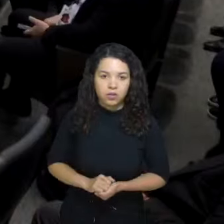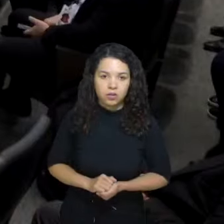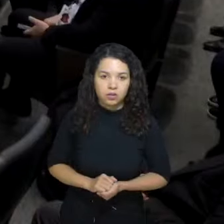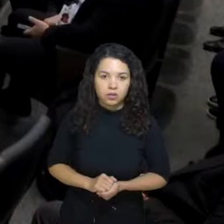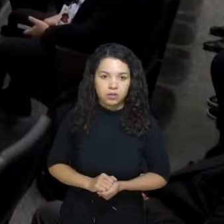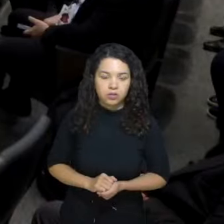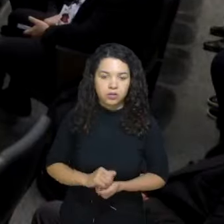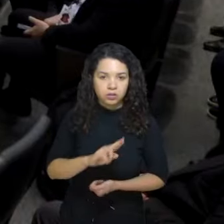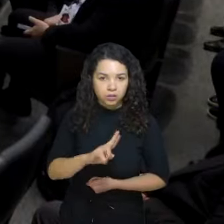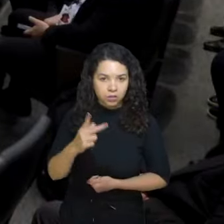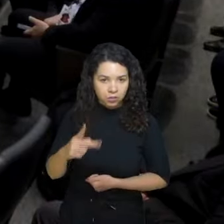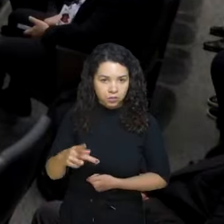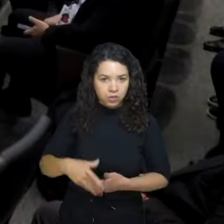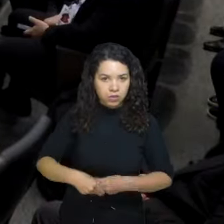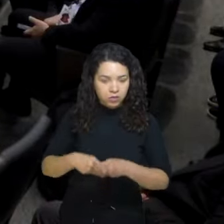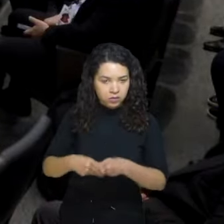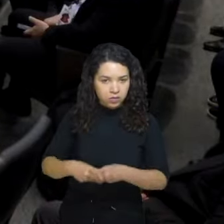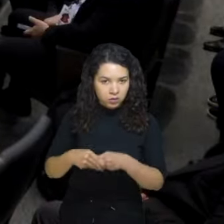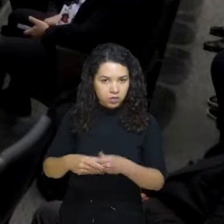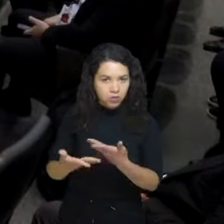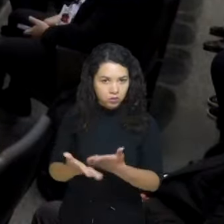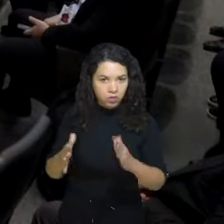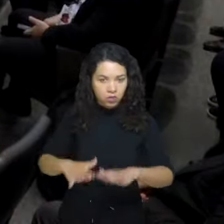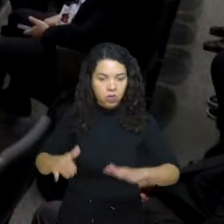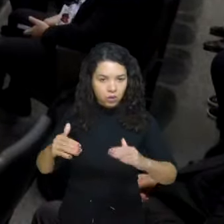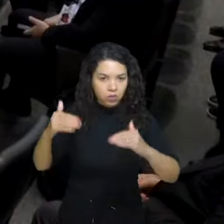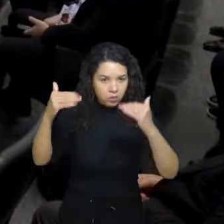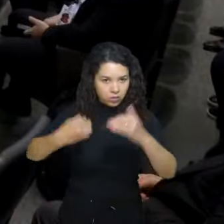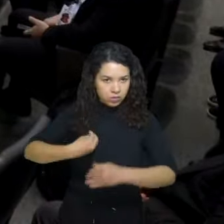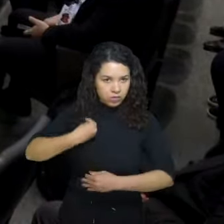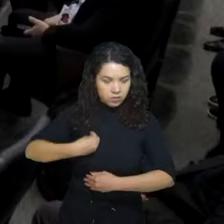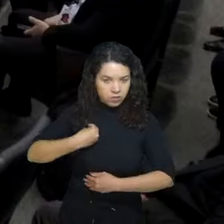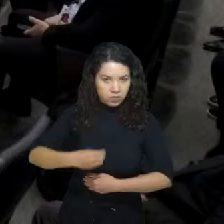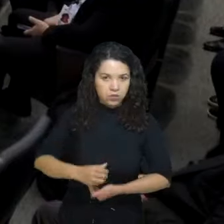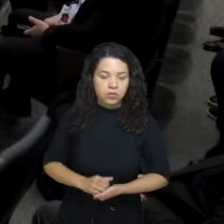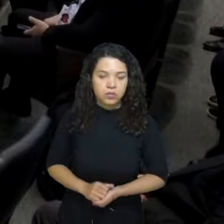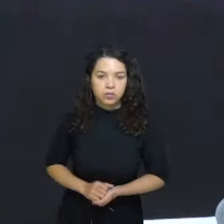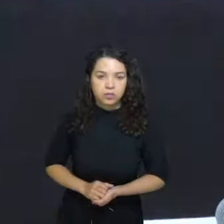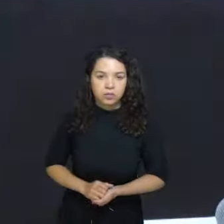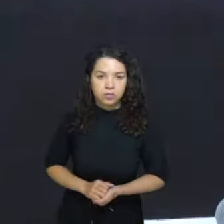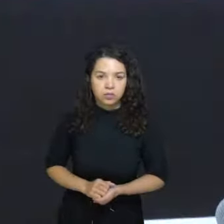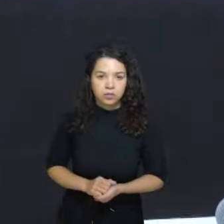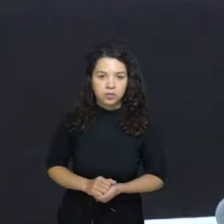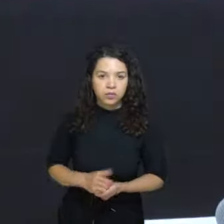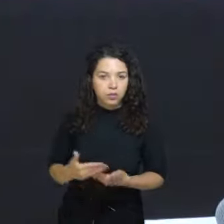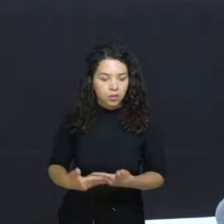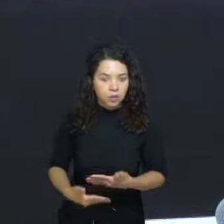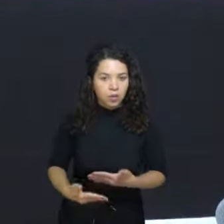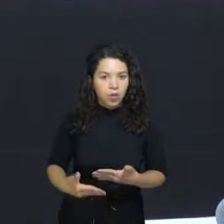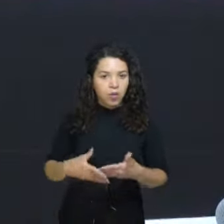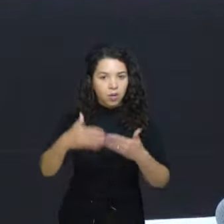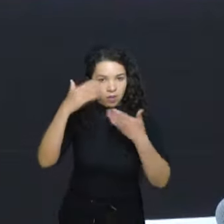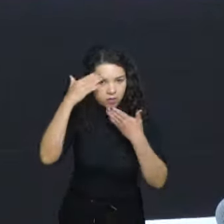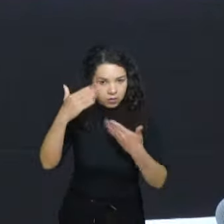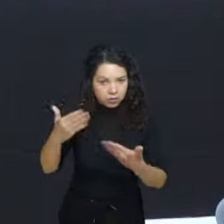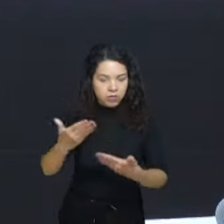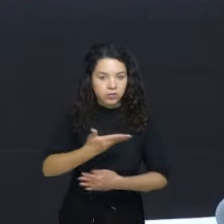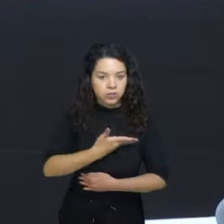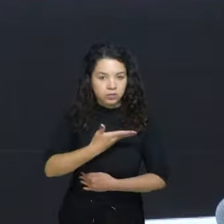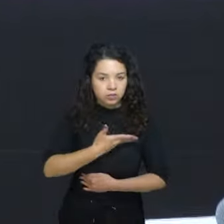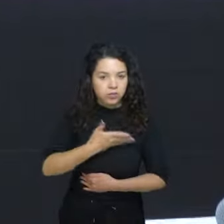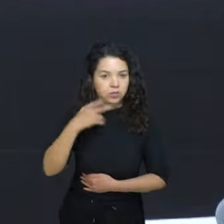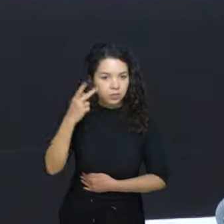nome saudar todas as demais autoridades aqui pres presentes fazend no primeiro momento um agradecimento aos meus colegas aqui do